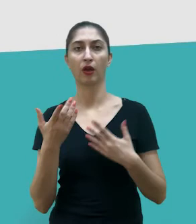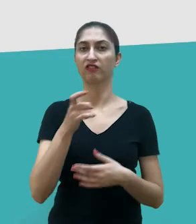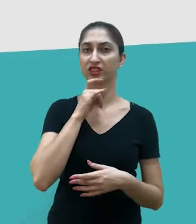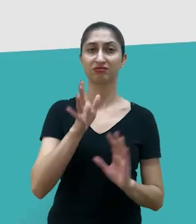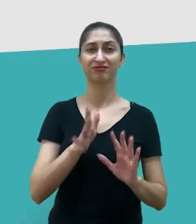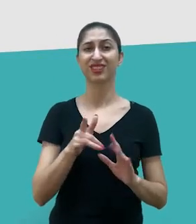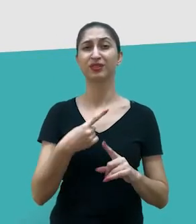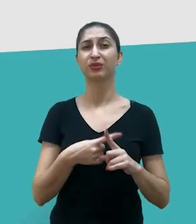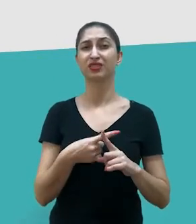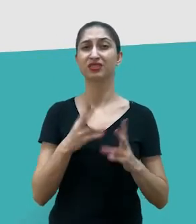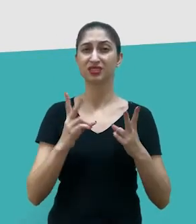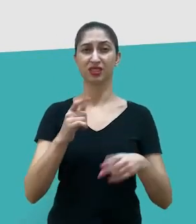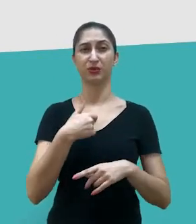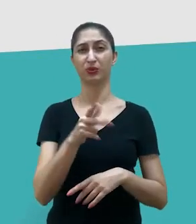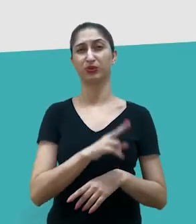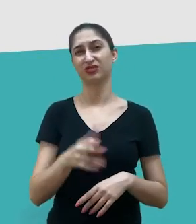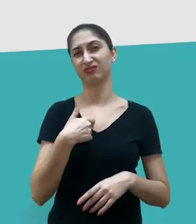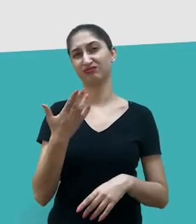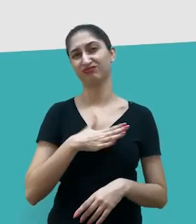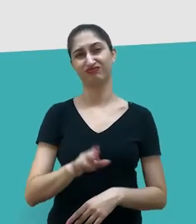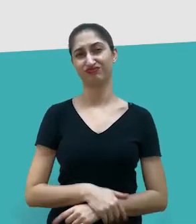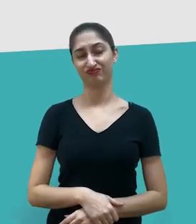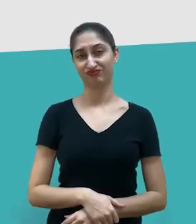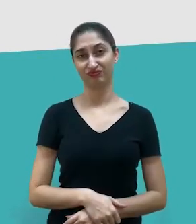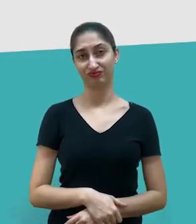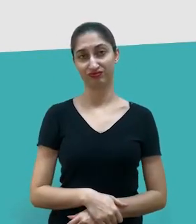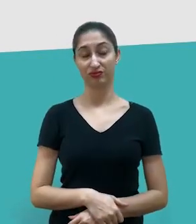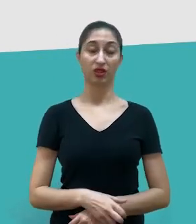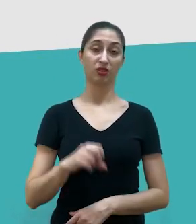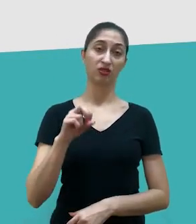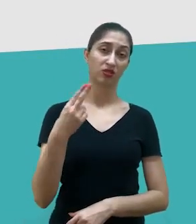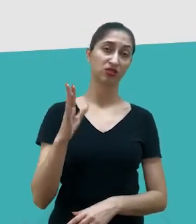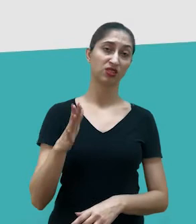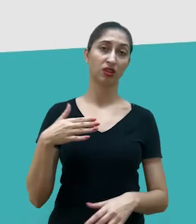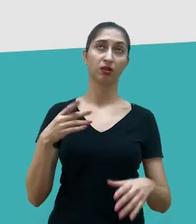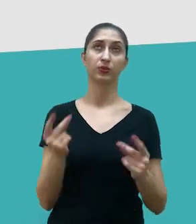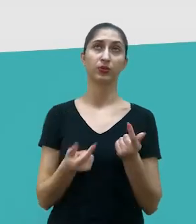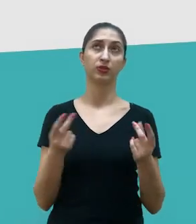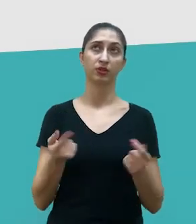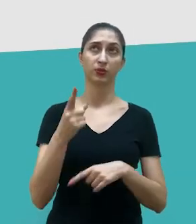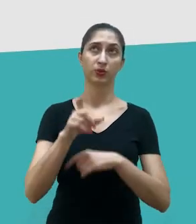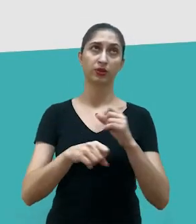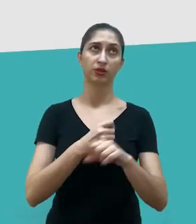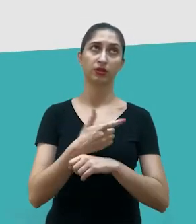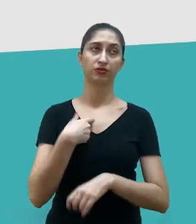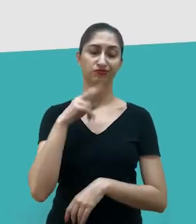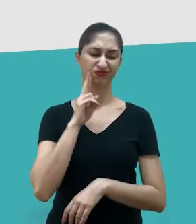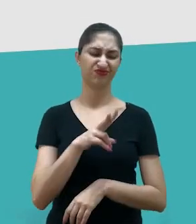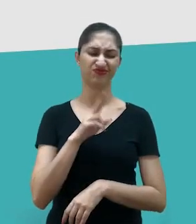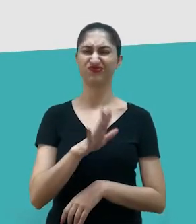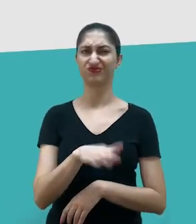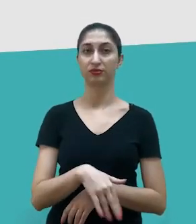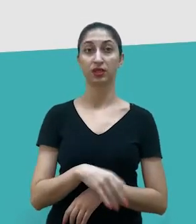inverno, mas que toda vez que eu uso eu não consigo usar, ou que está lá encalhada há um ano no meu guarda-roupa, ou